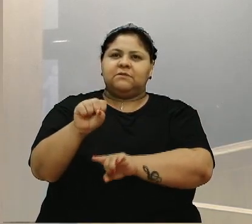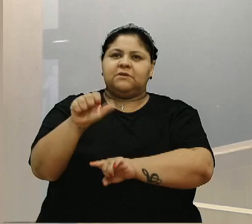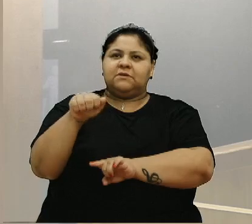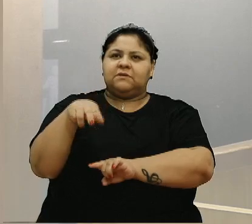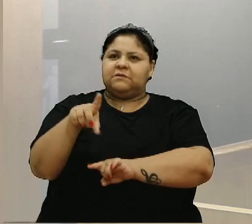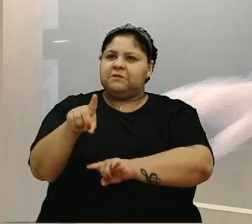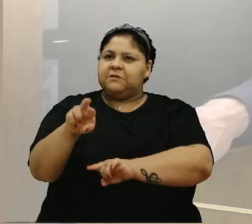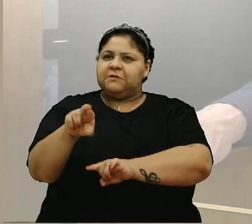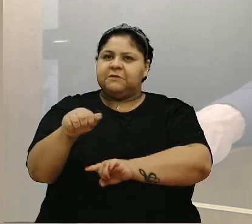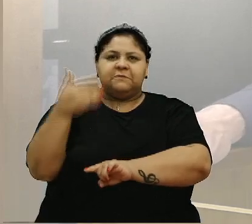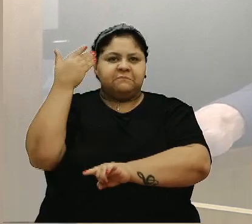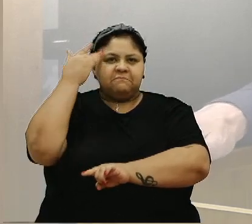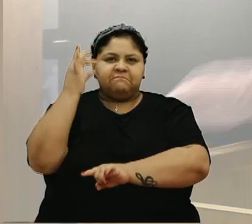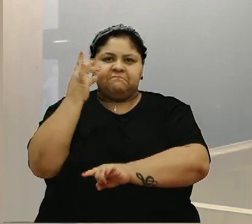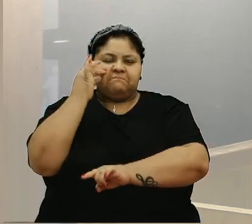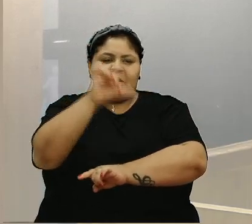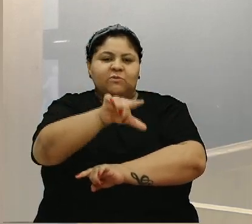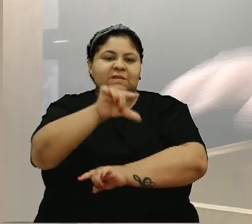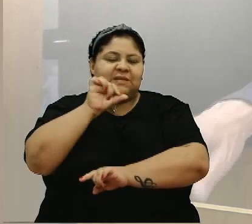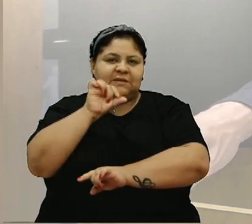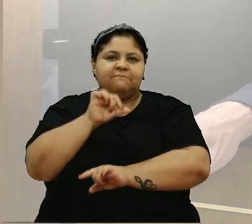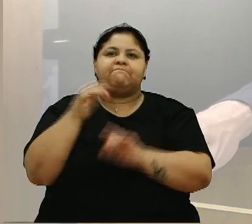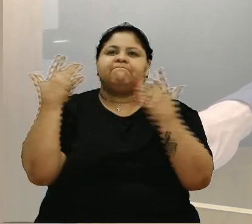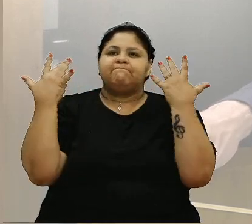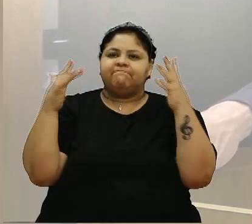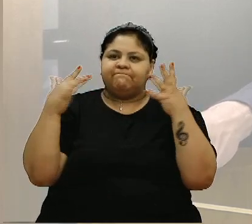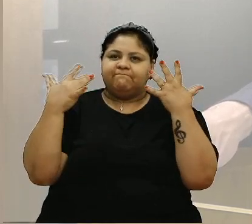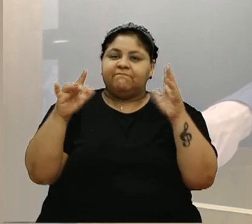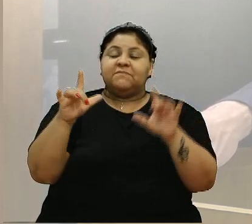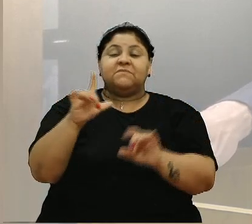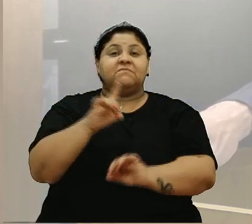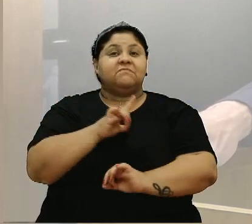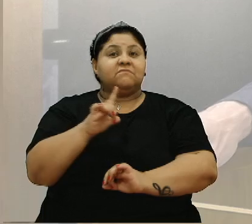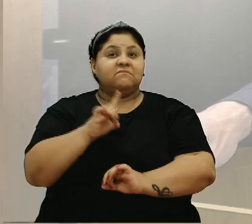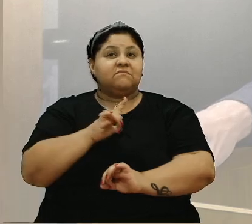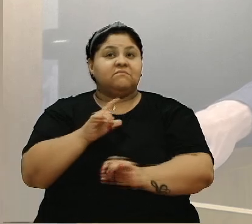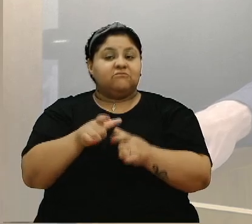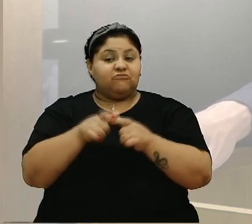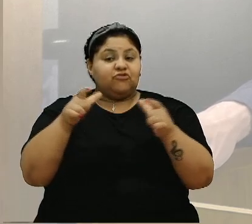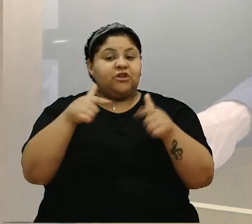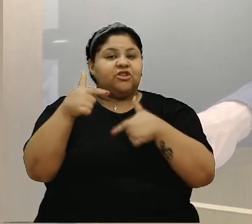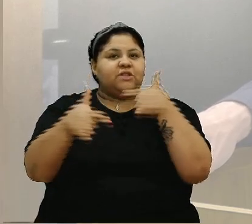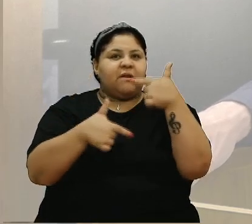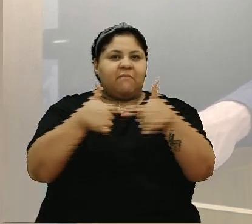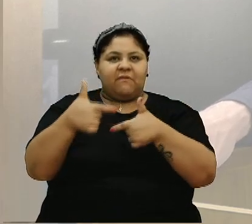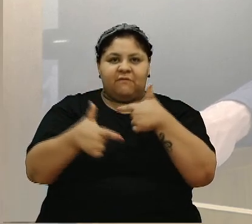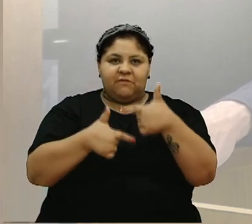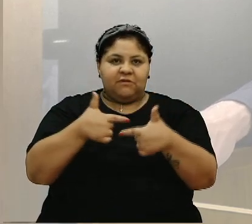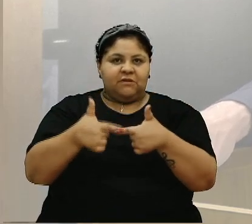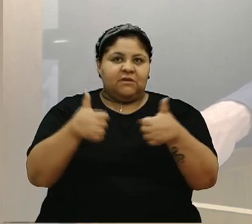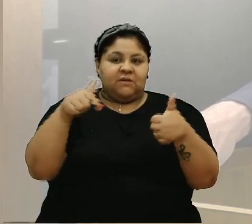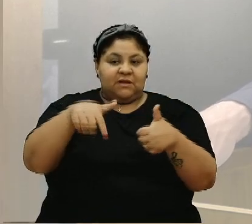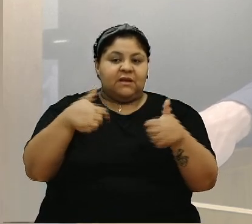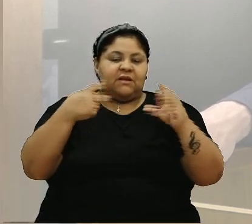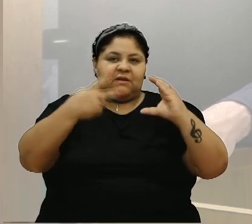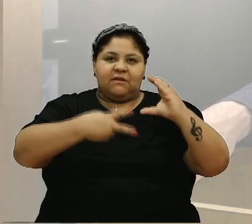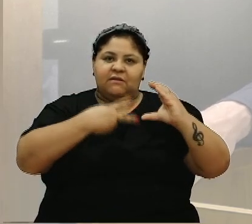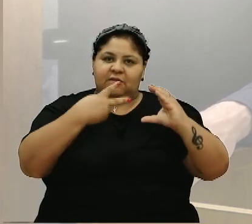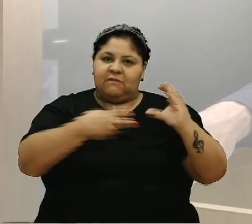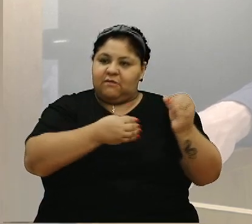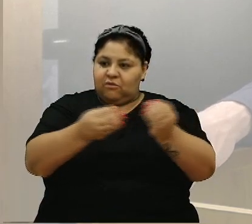hoje, mas aos eleitos, parabenizo, eles terão um grande trabalho frente à Câmara de Vereadores com